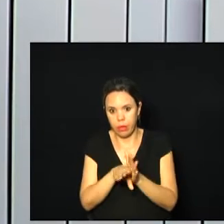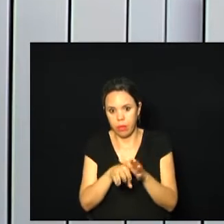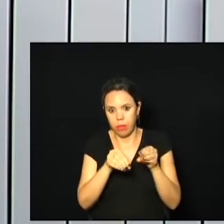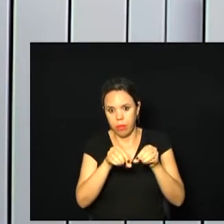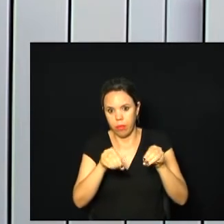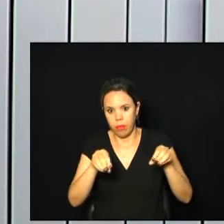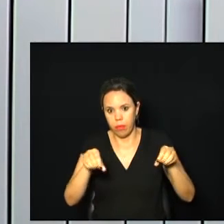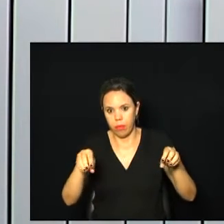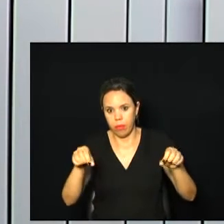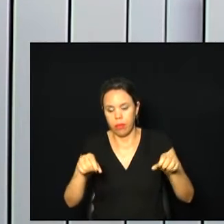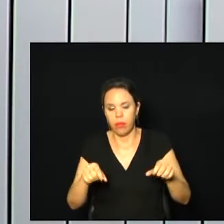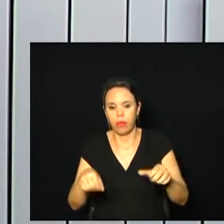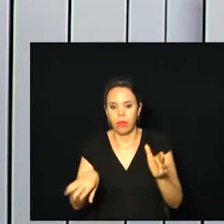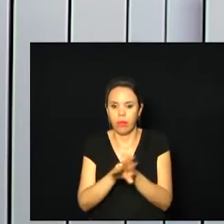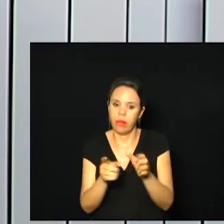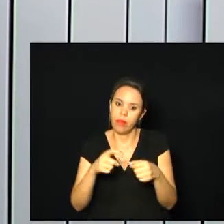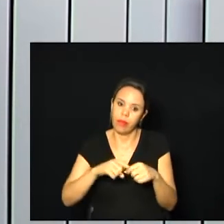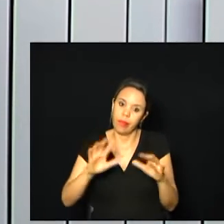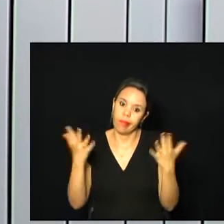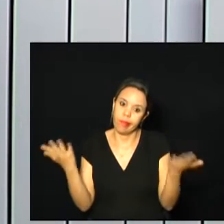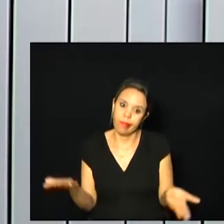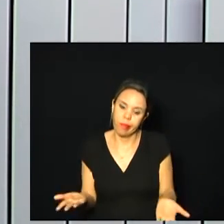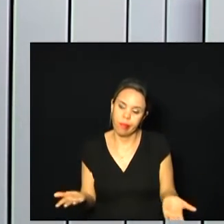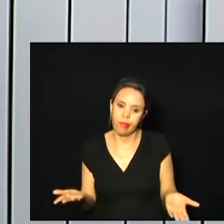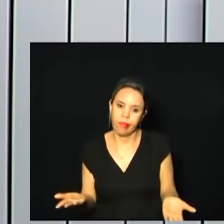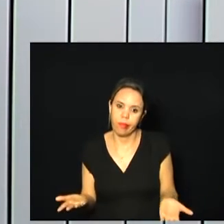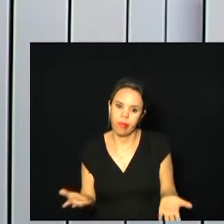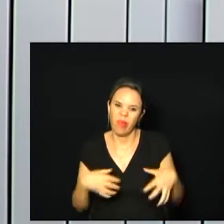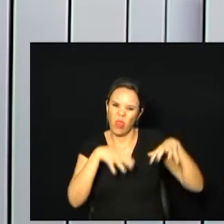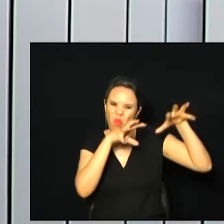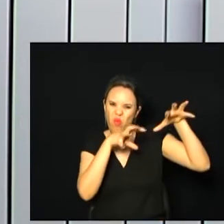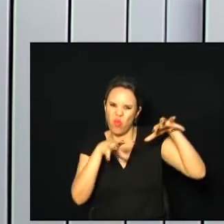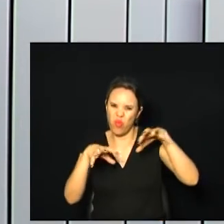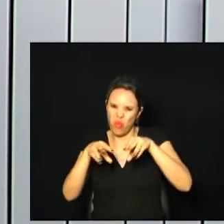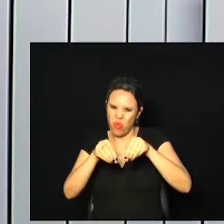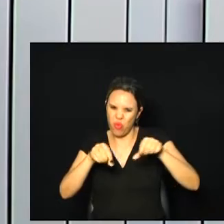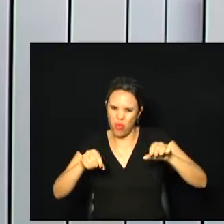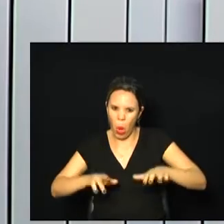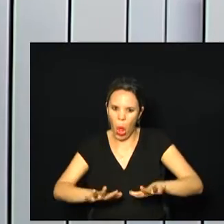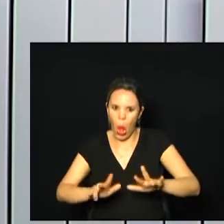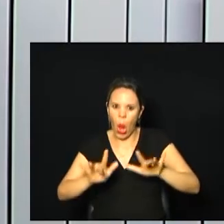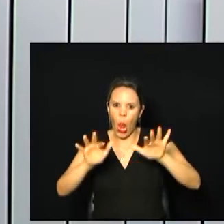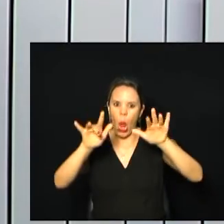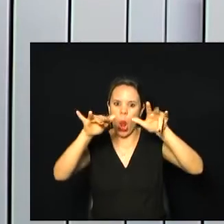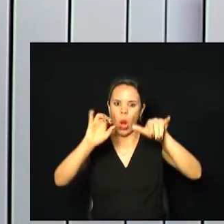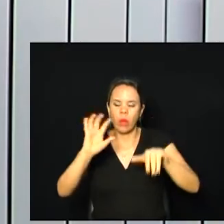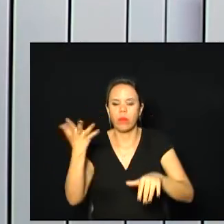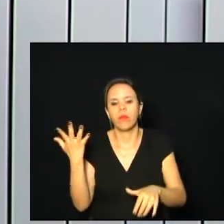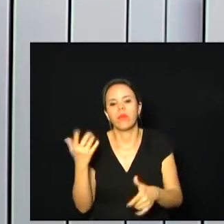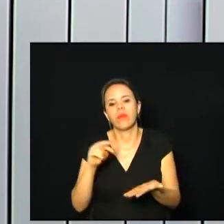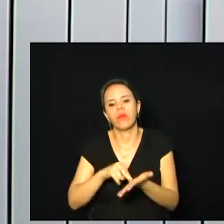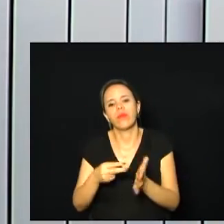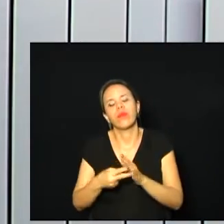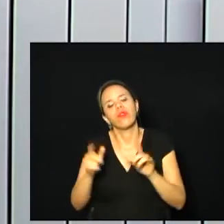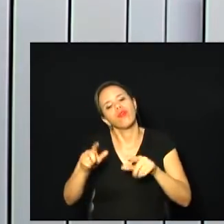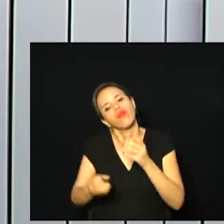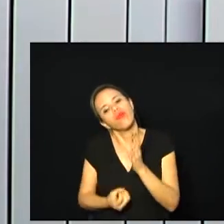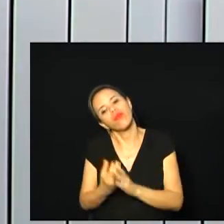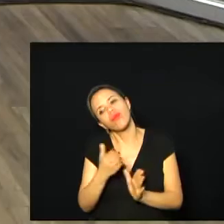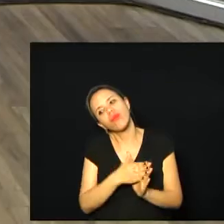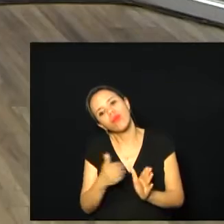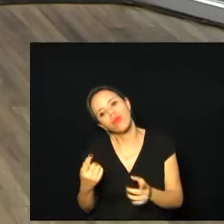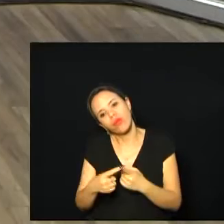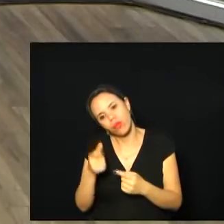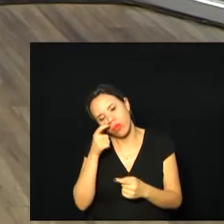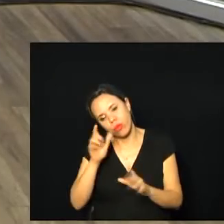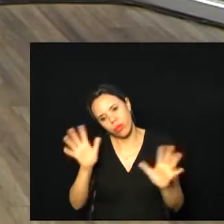com o que ainda pode voltar a vir: as tempestades de areia. O que são, de onde vêm,